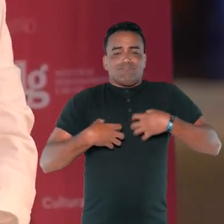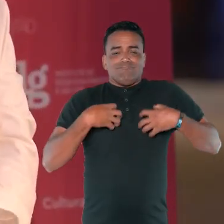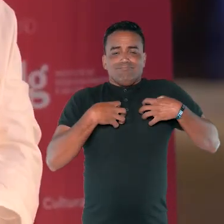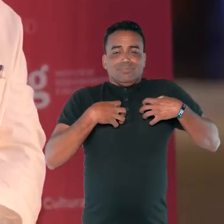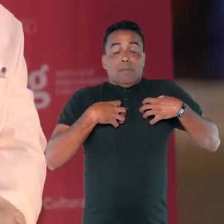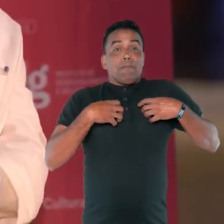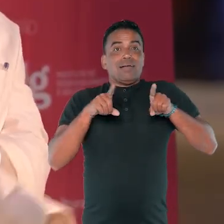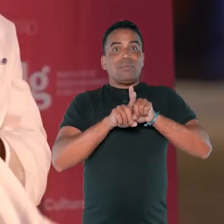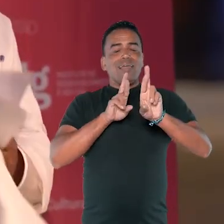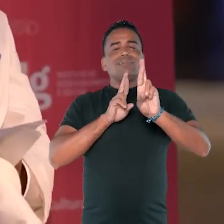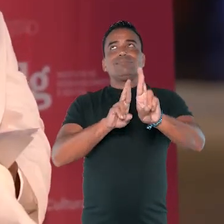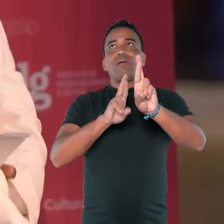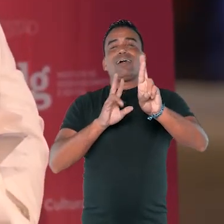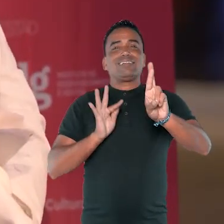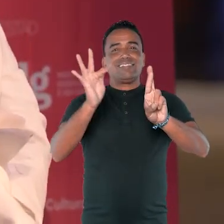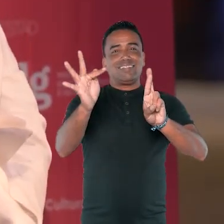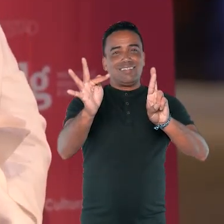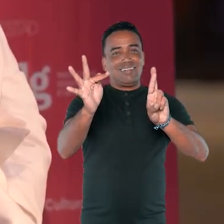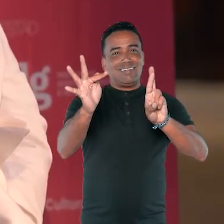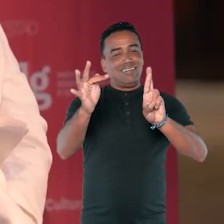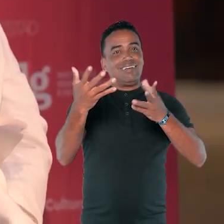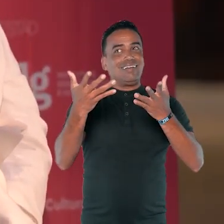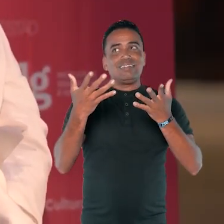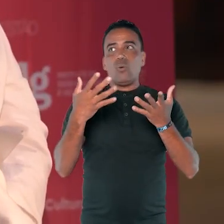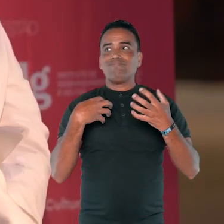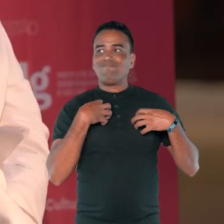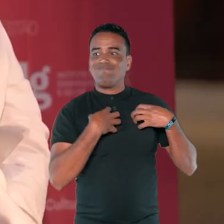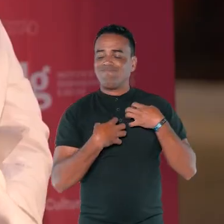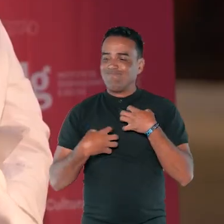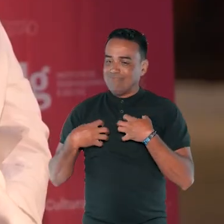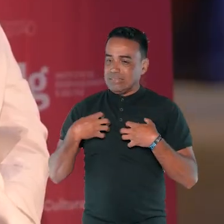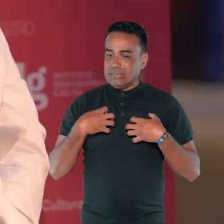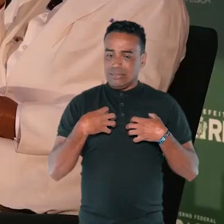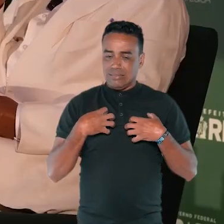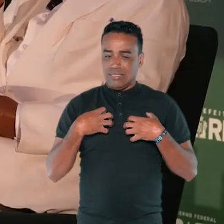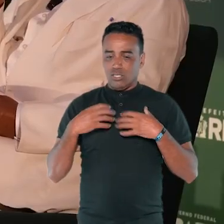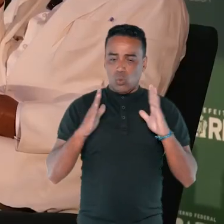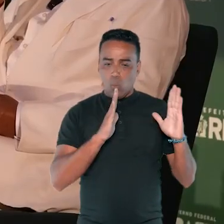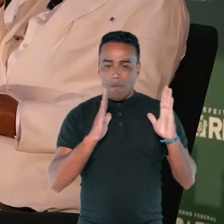das inquietações de uma geração, né,